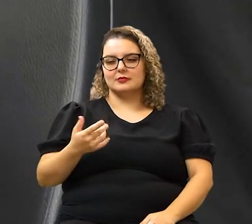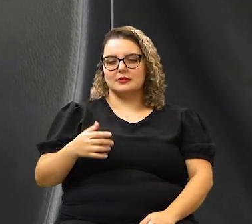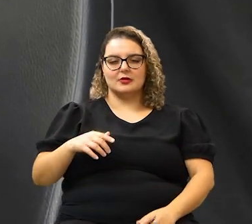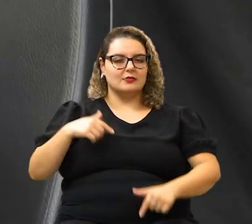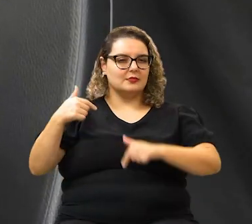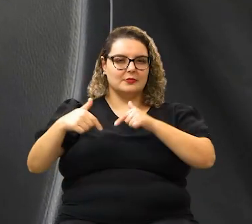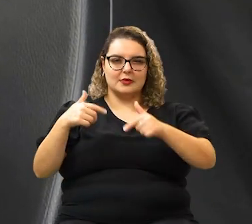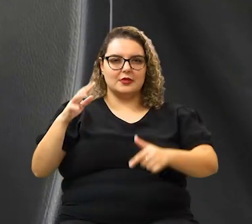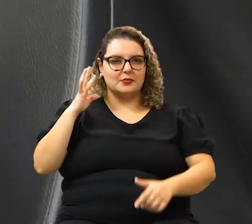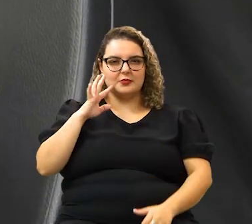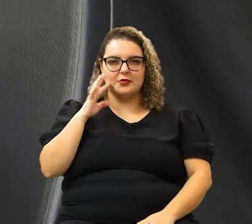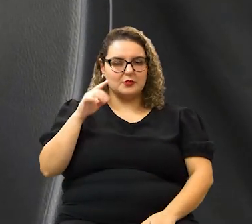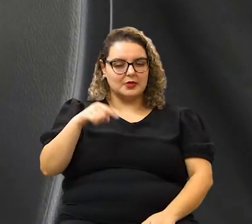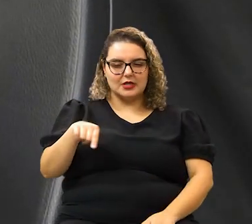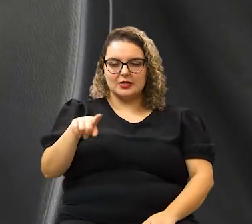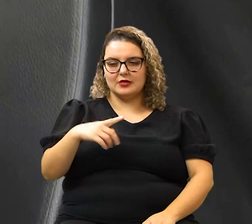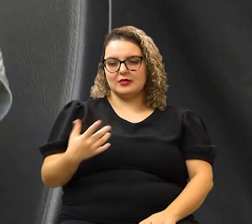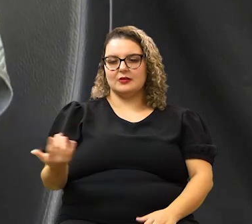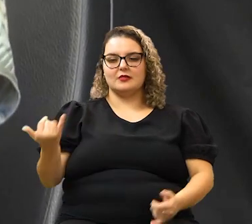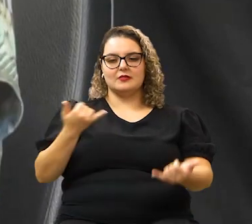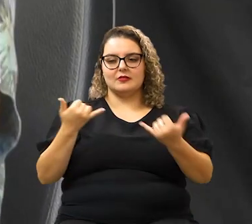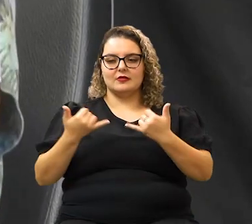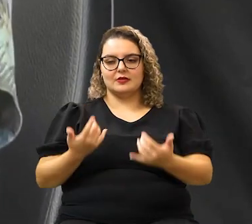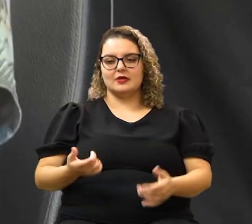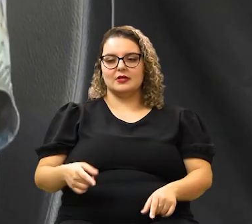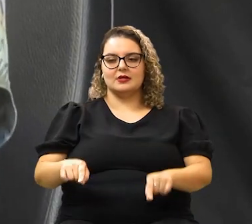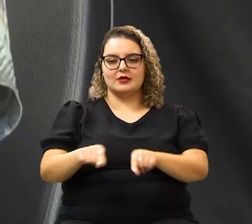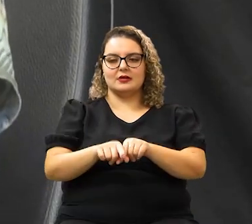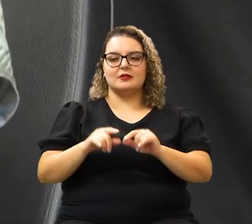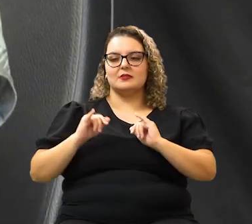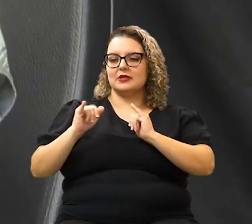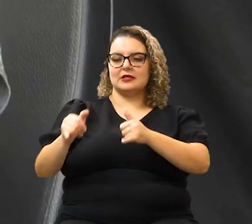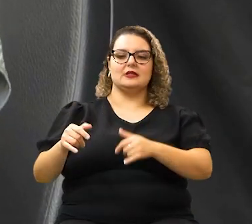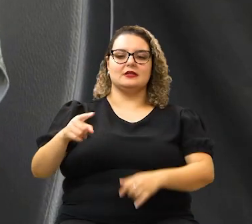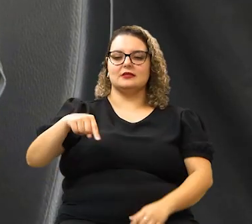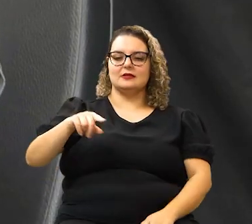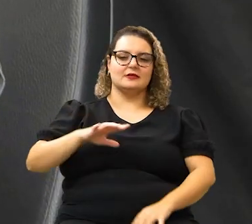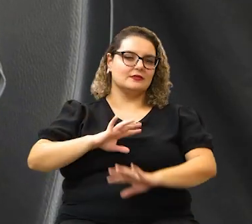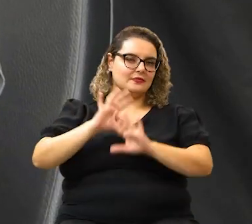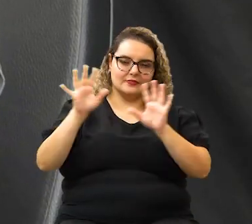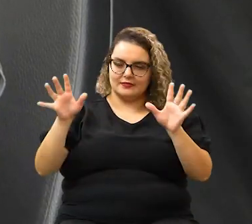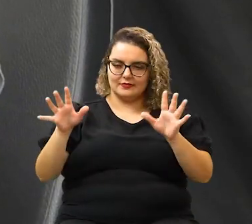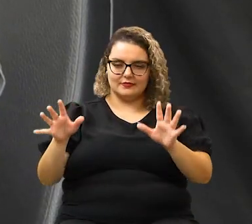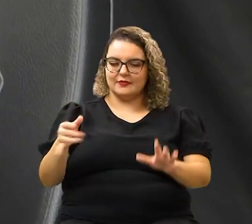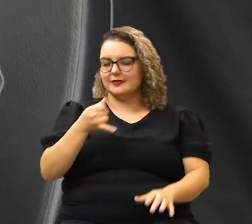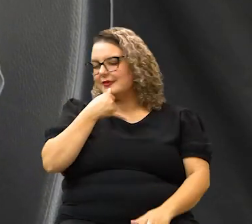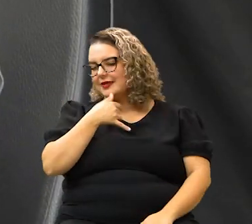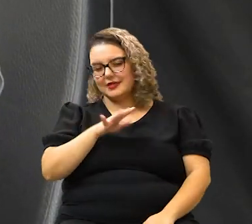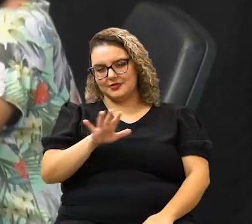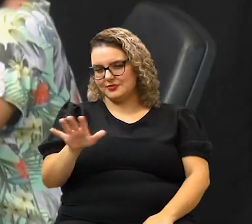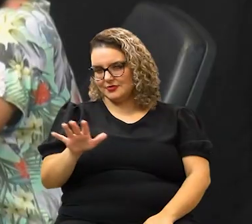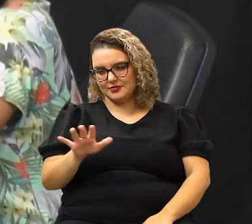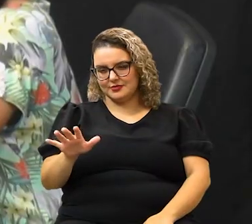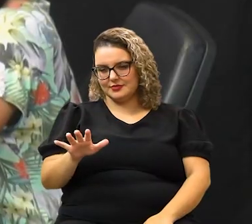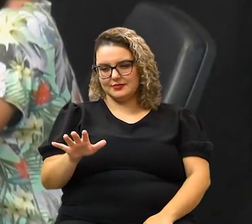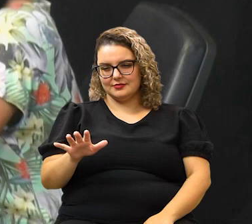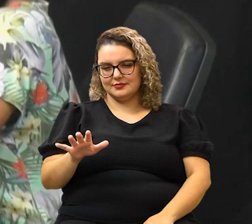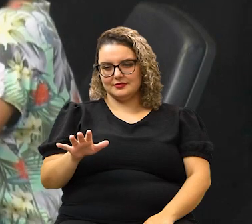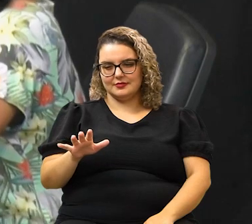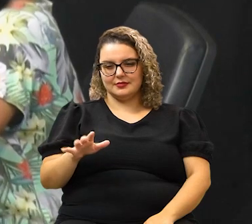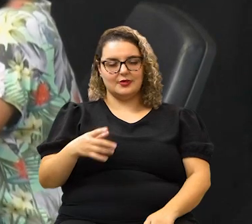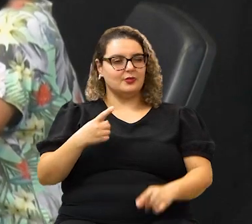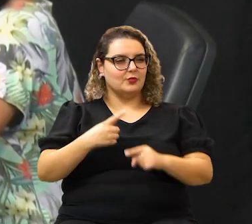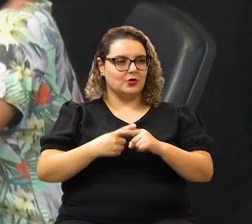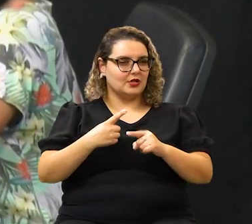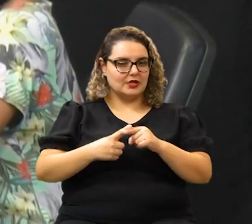falar pra mim que eu também tinha desistido deles, enfim, foi uma situação... Porque a molecada não entende o